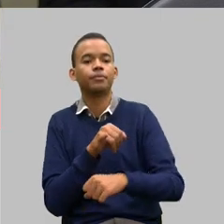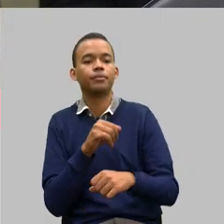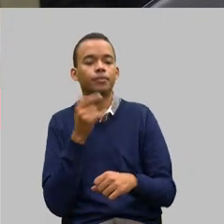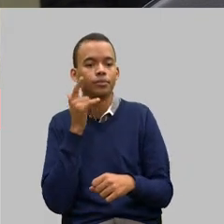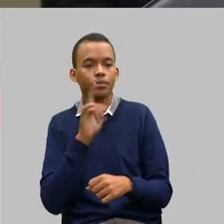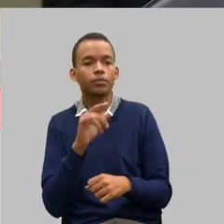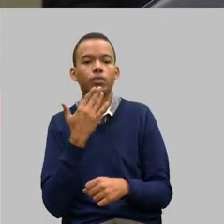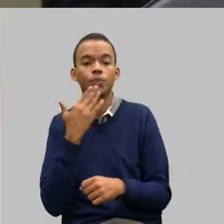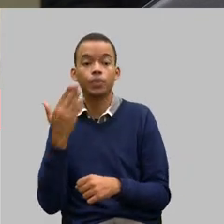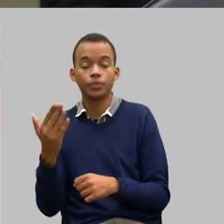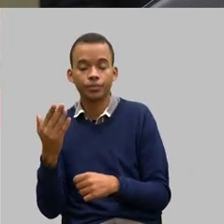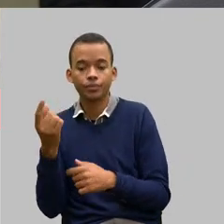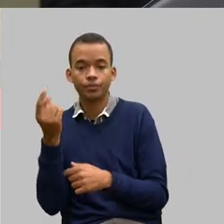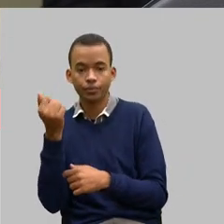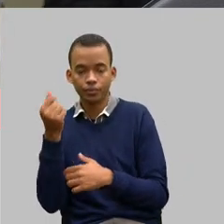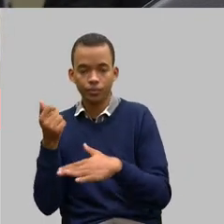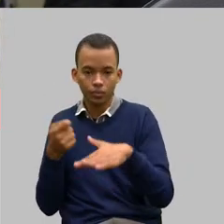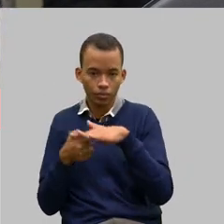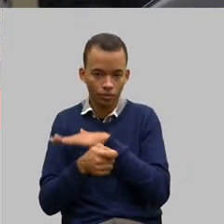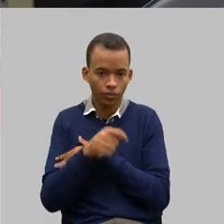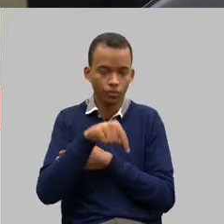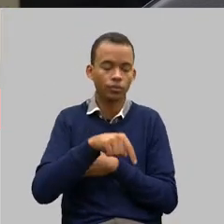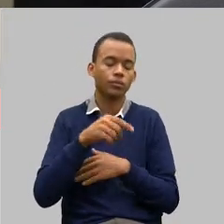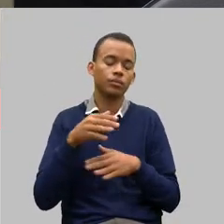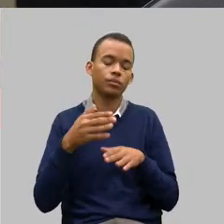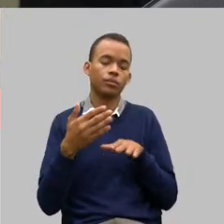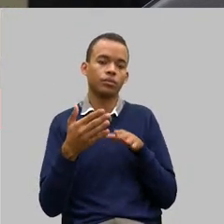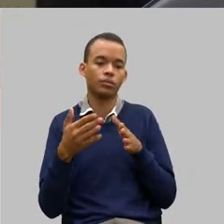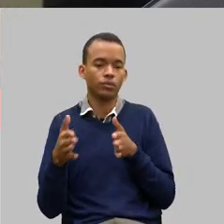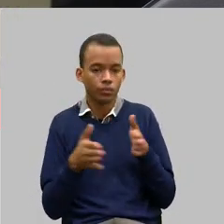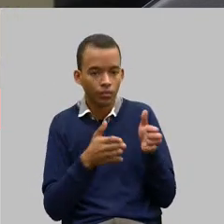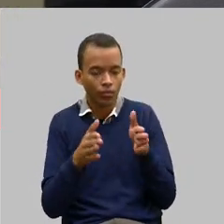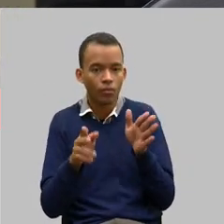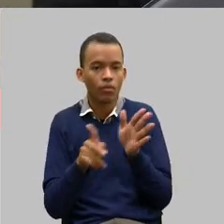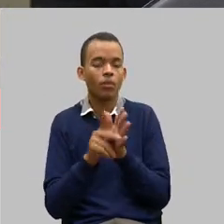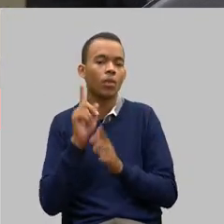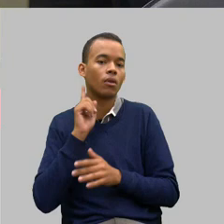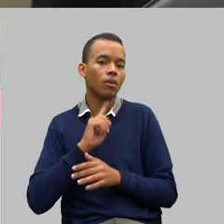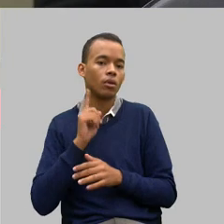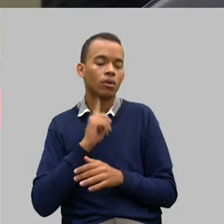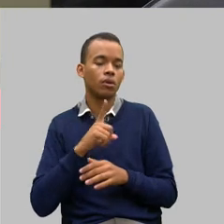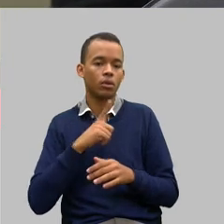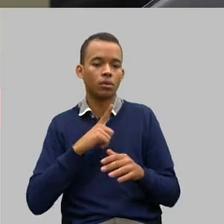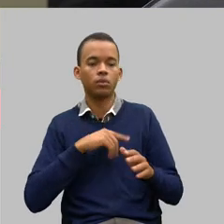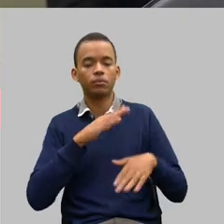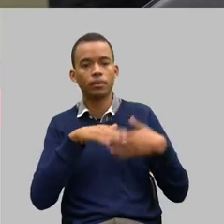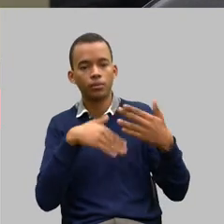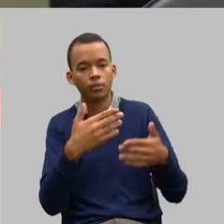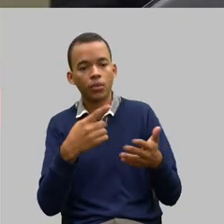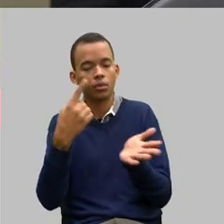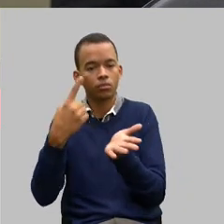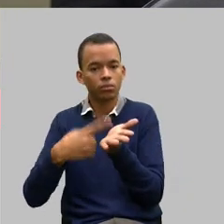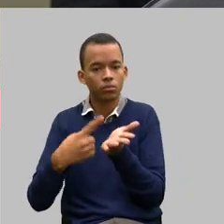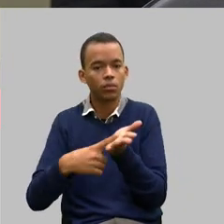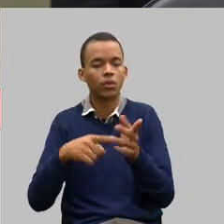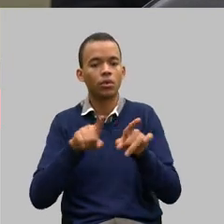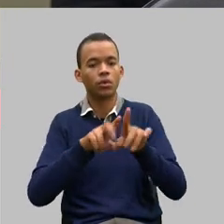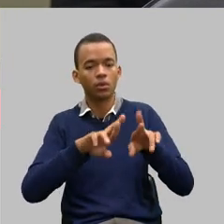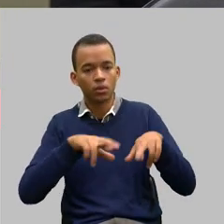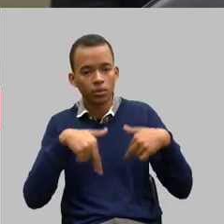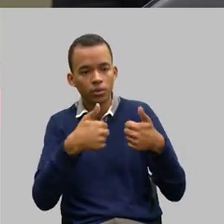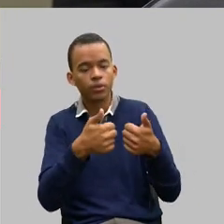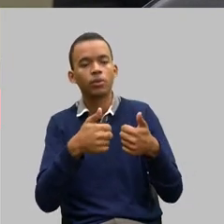para as ferrovias de Minas Gerais no bojo dos processos de renovação e repactuação das renovações das